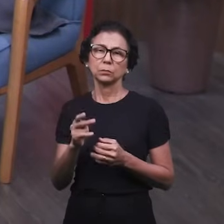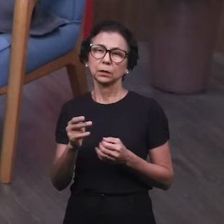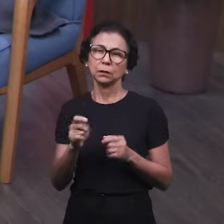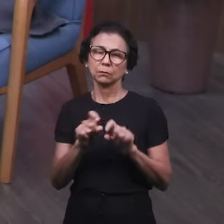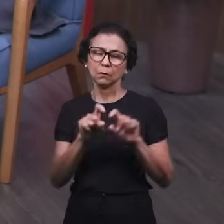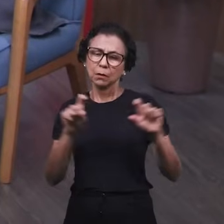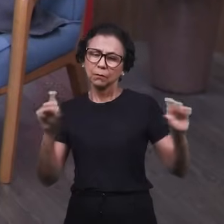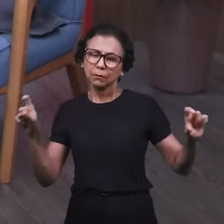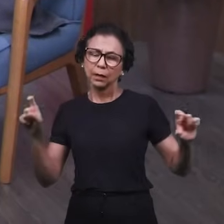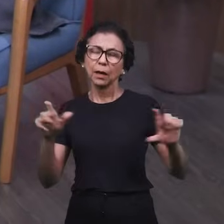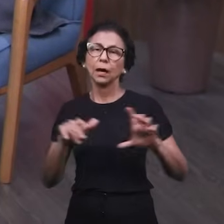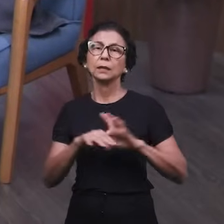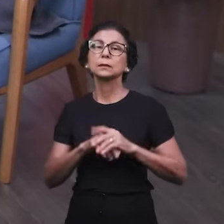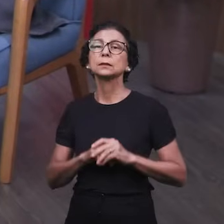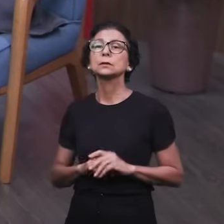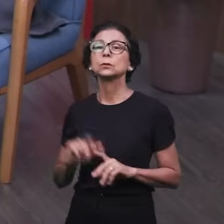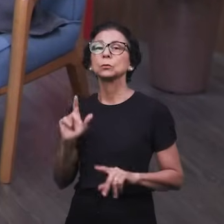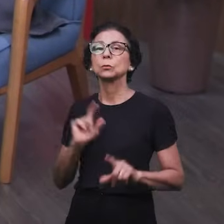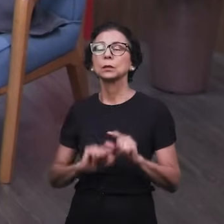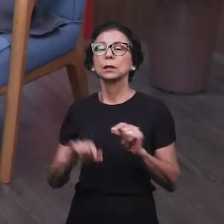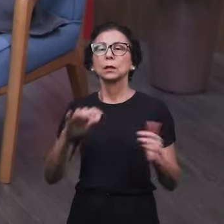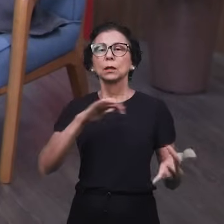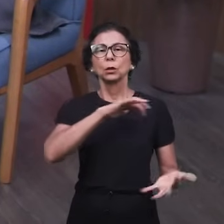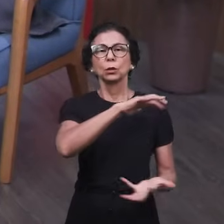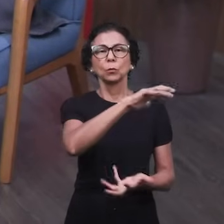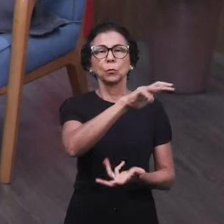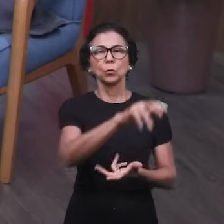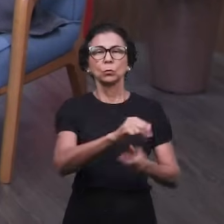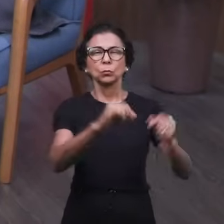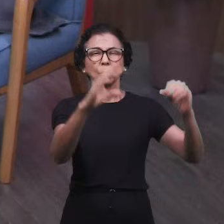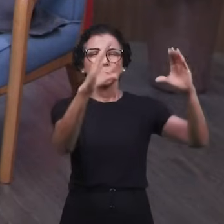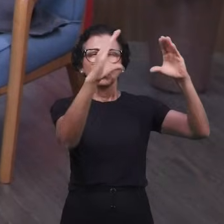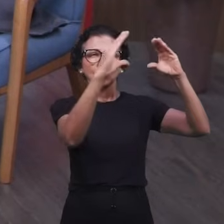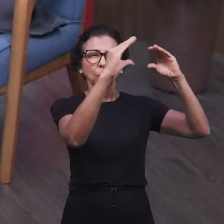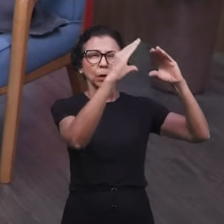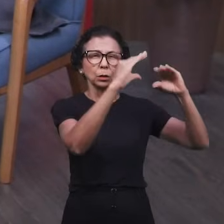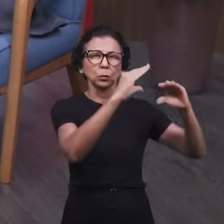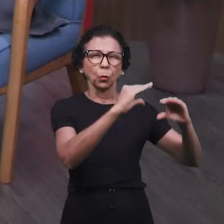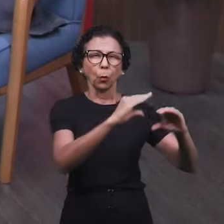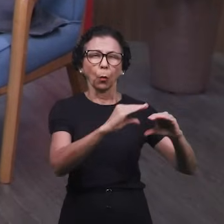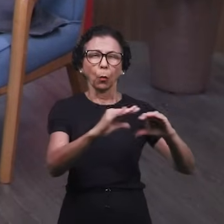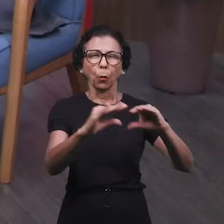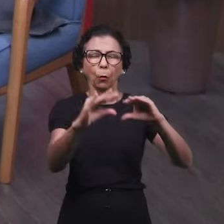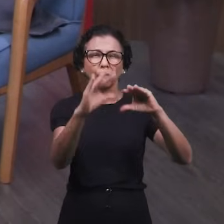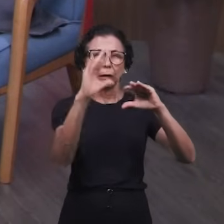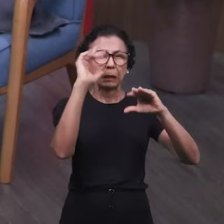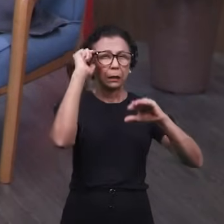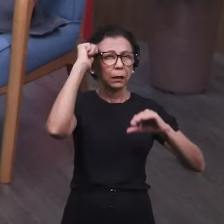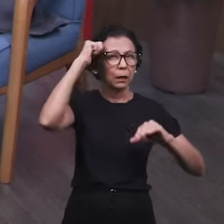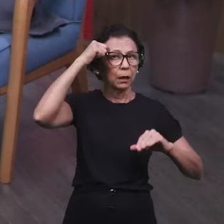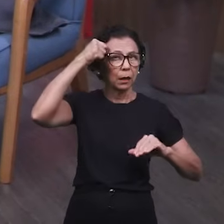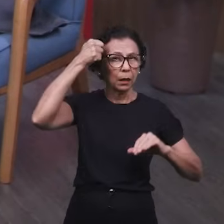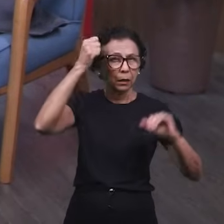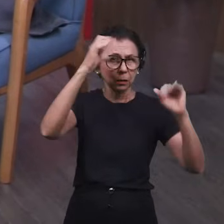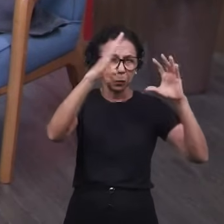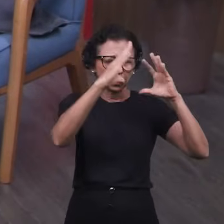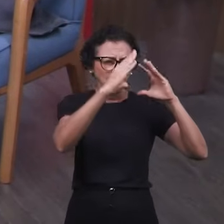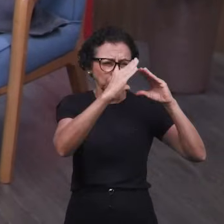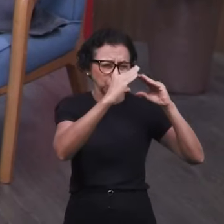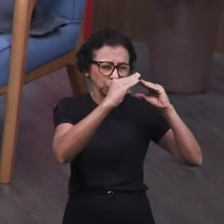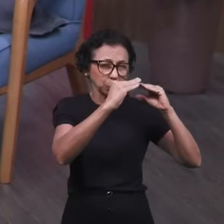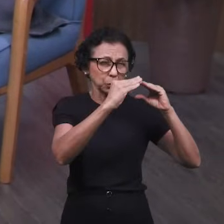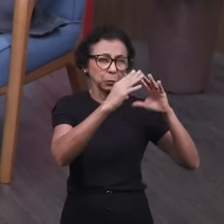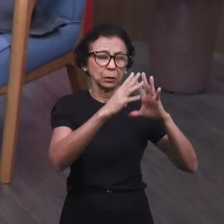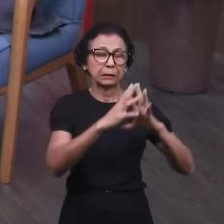nos seminários, que há uma nuvem negra sobre este mundo. Se nós fizermos uma